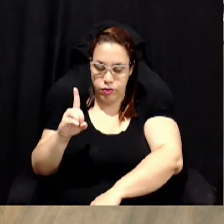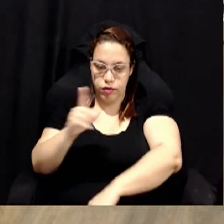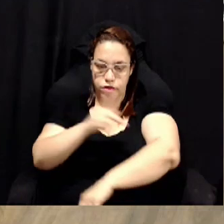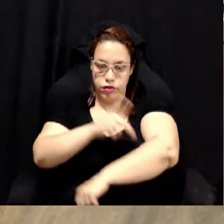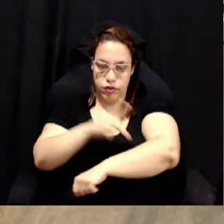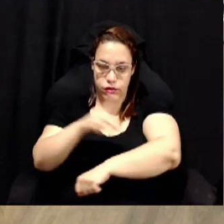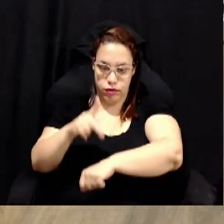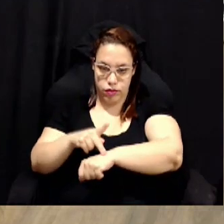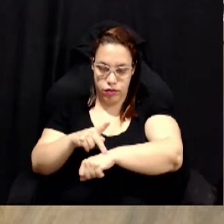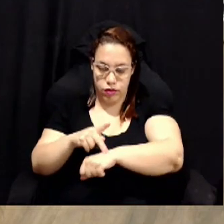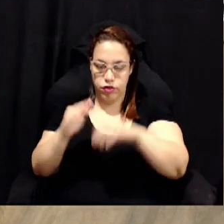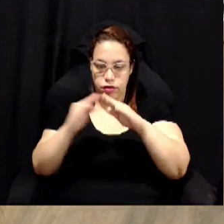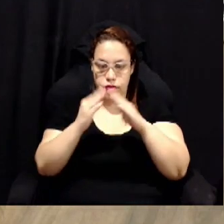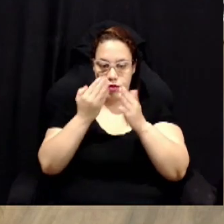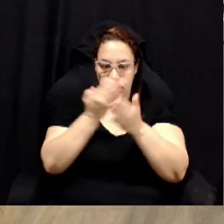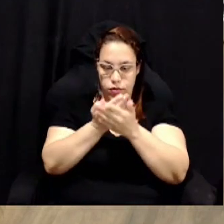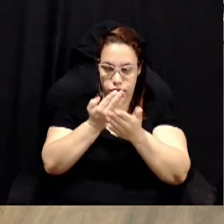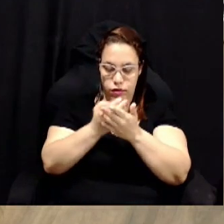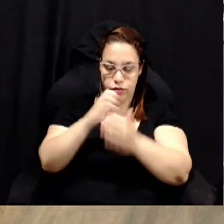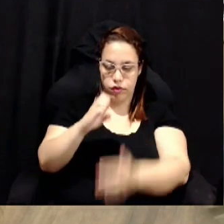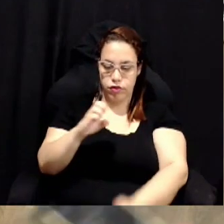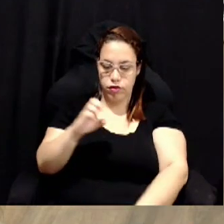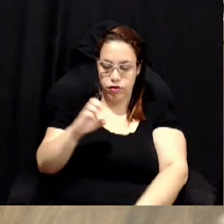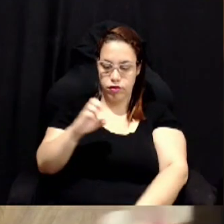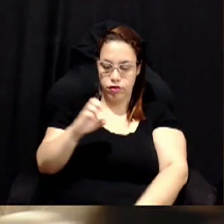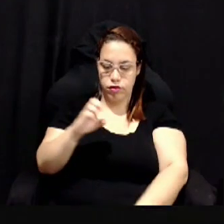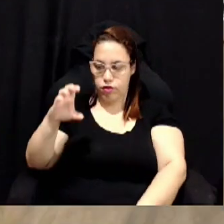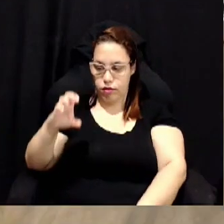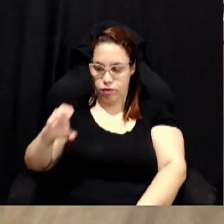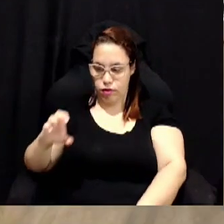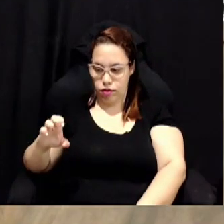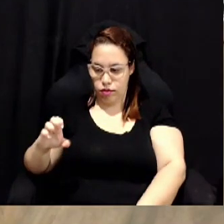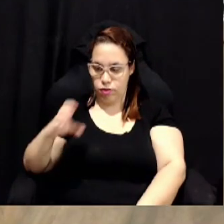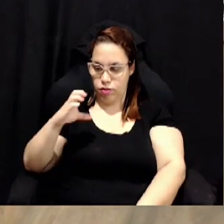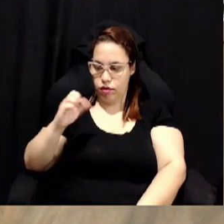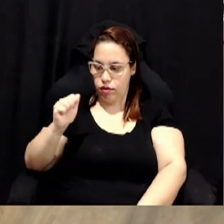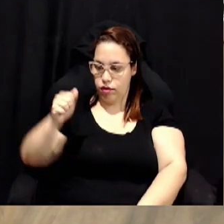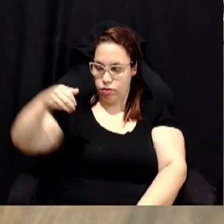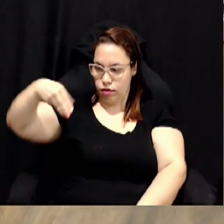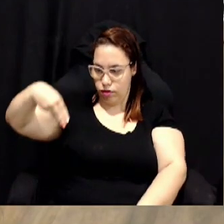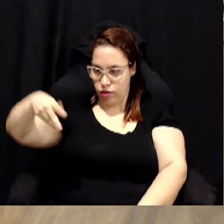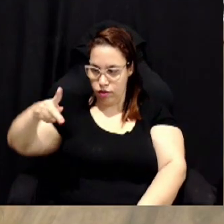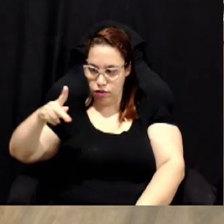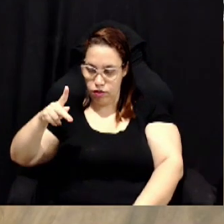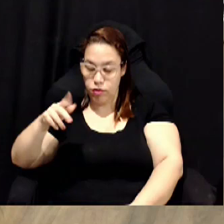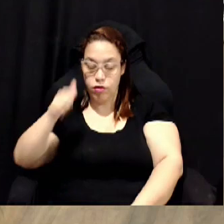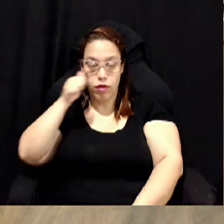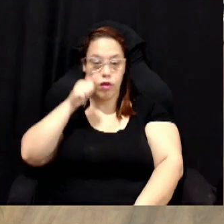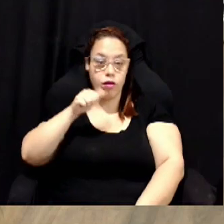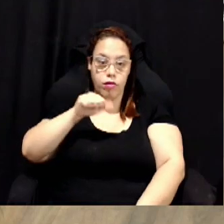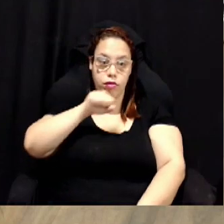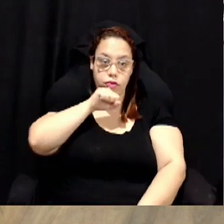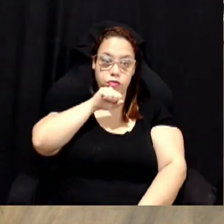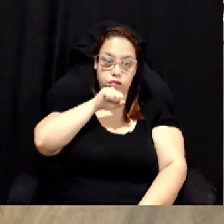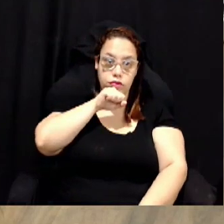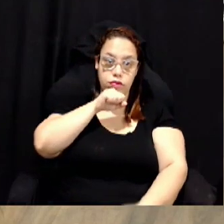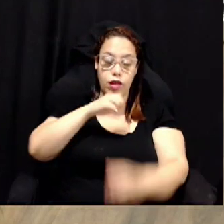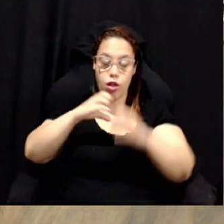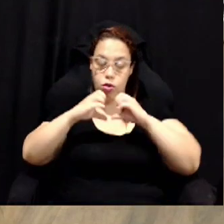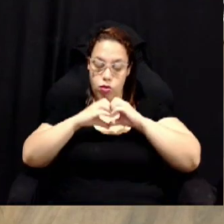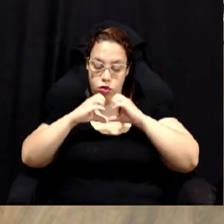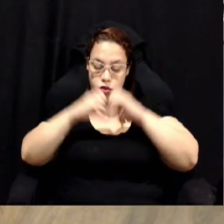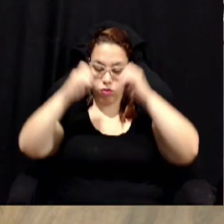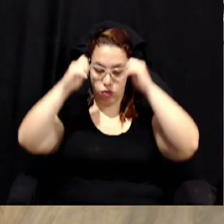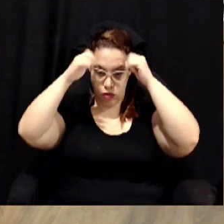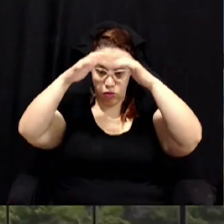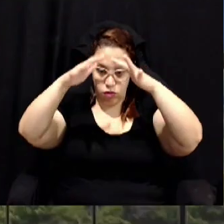Legislativo aqui de Campinas, mãe atípica, autora do livro infantil Amor de Autista, conta sobre a